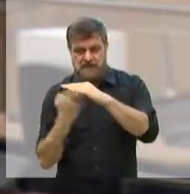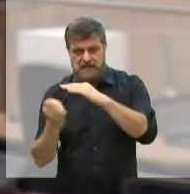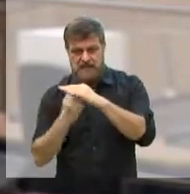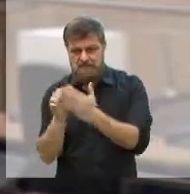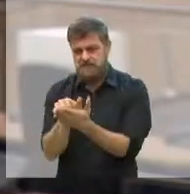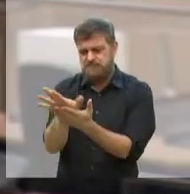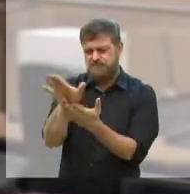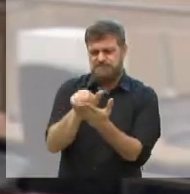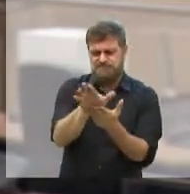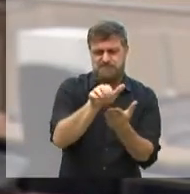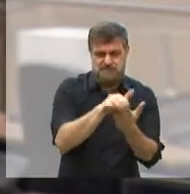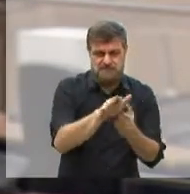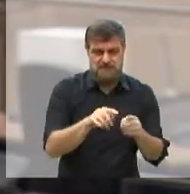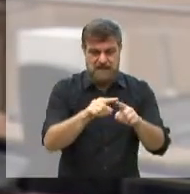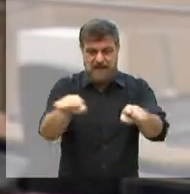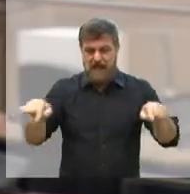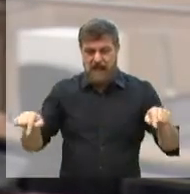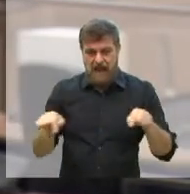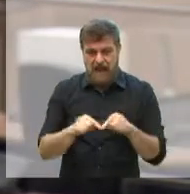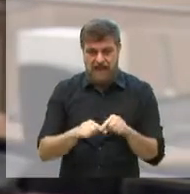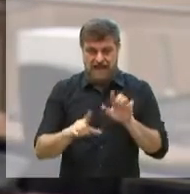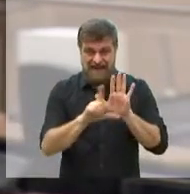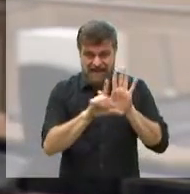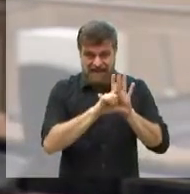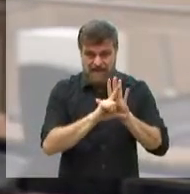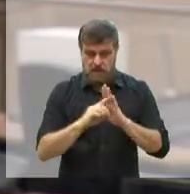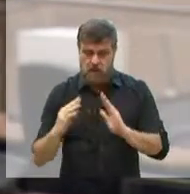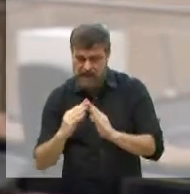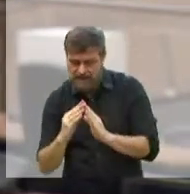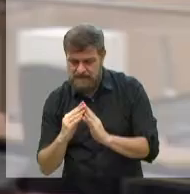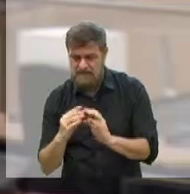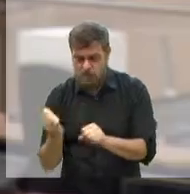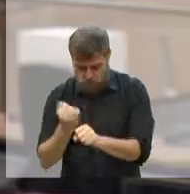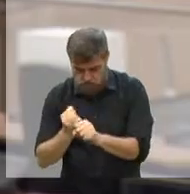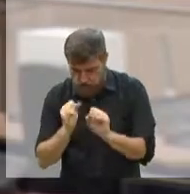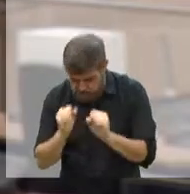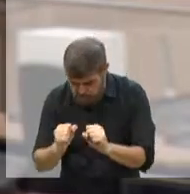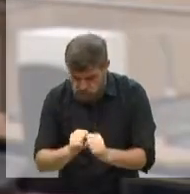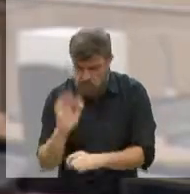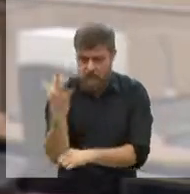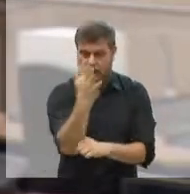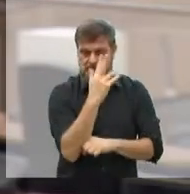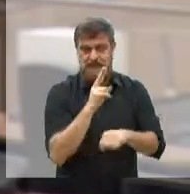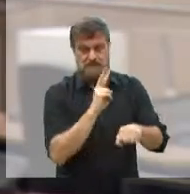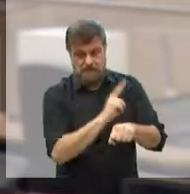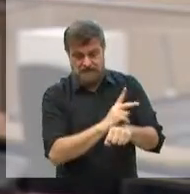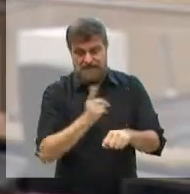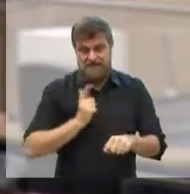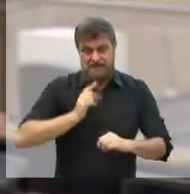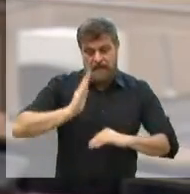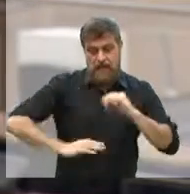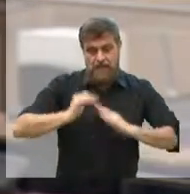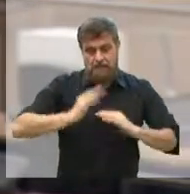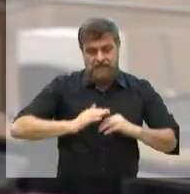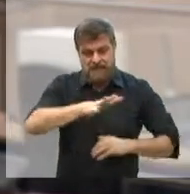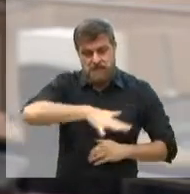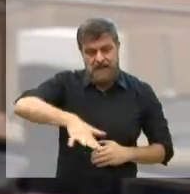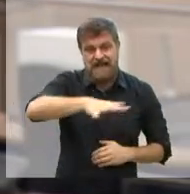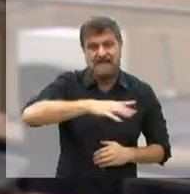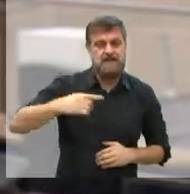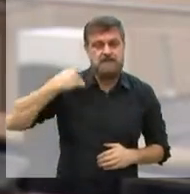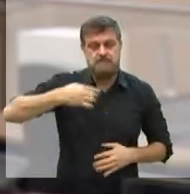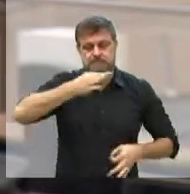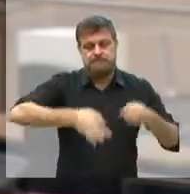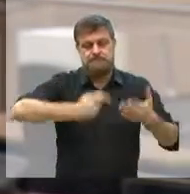nossa cidade, a lei de uso e ocupação do solo. Então são ações que foram jurídicas, que traz segurança